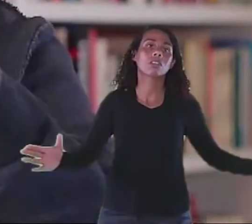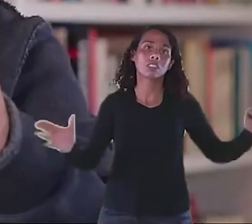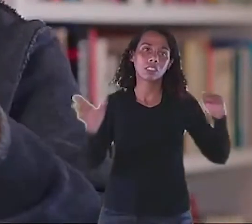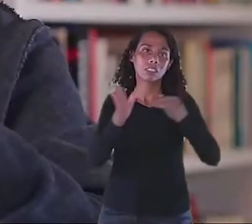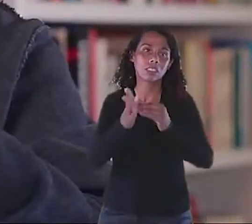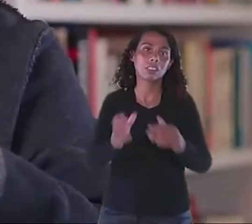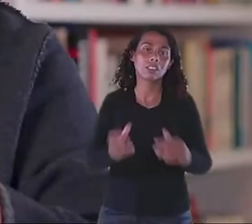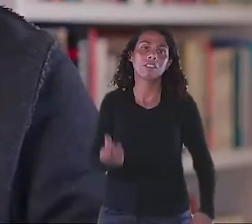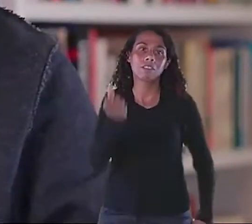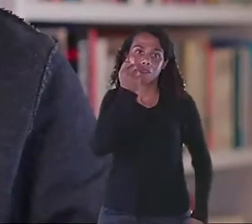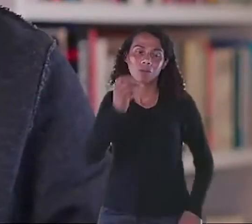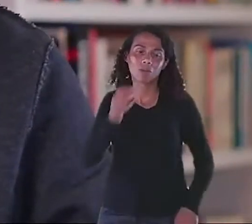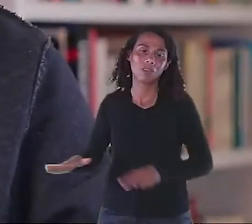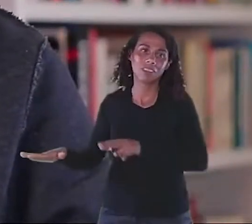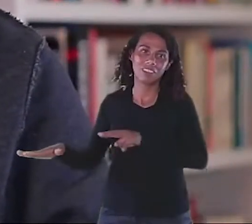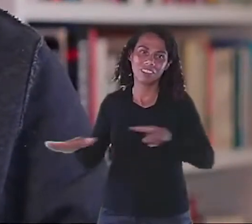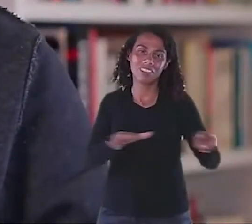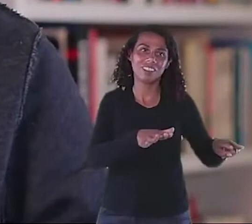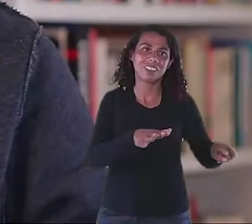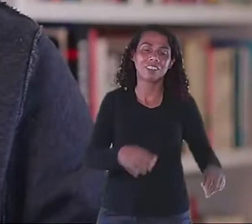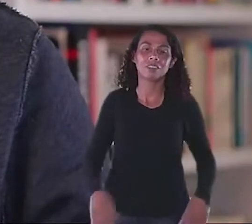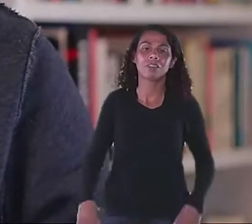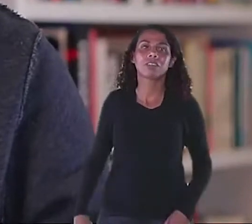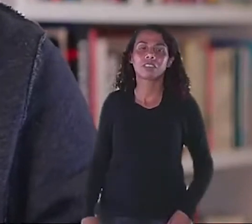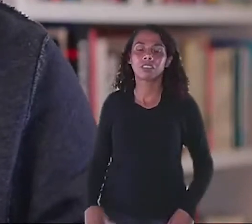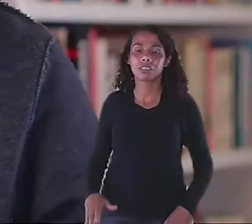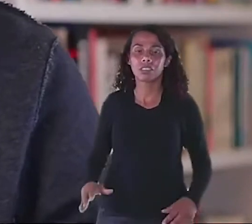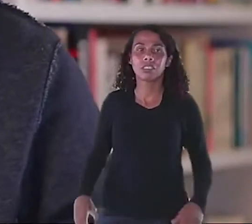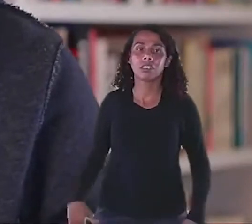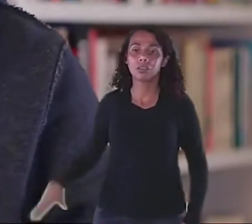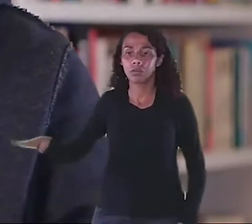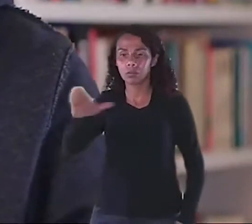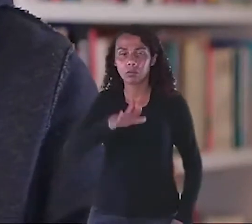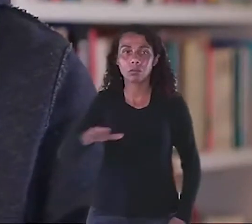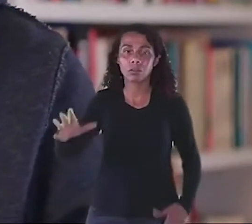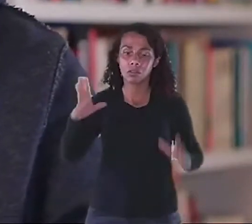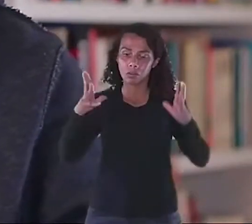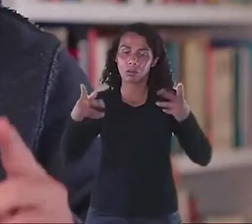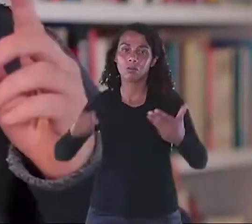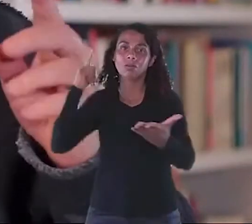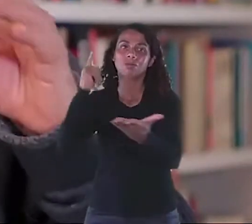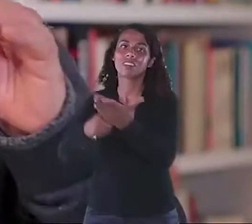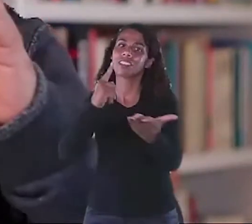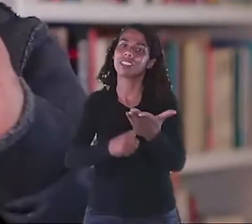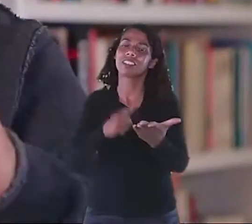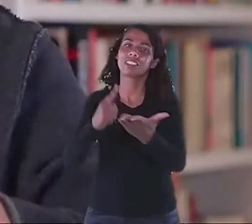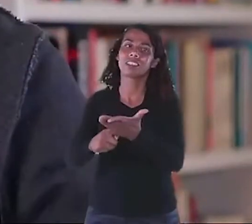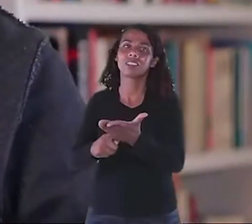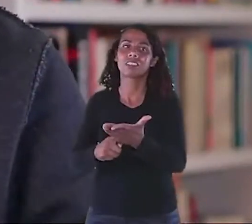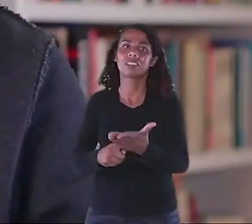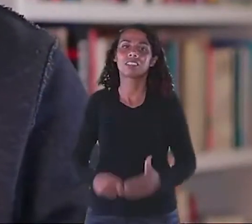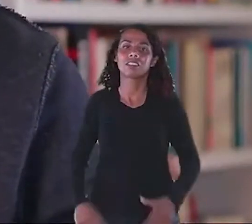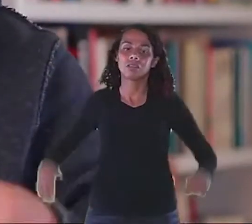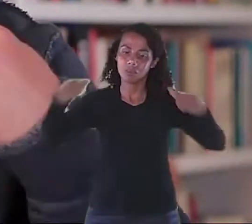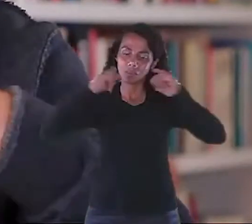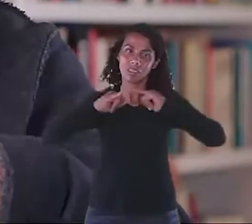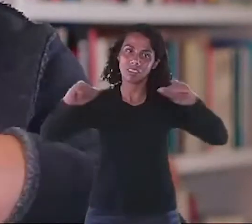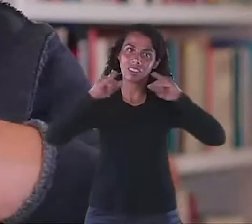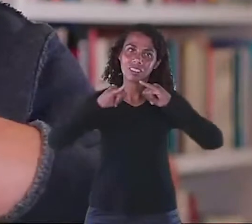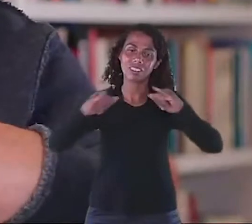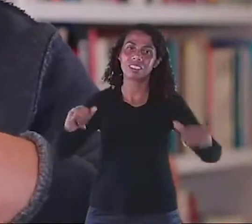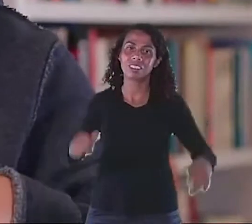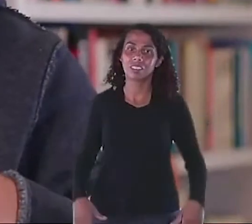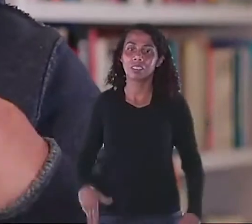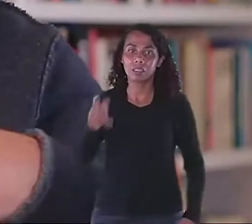periferia fazer um evento de 7 às 8 horas. Quer dizer, eu já estava com o Dr. Hugo, segunda, terça, quarta, quinta, na sexta-feira eu estava